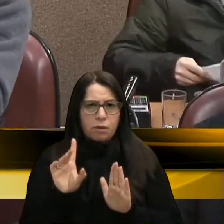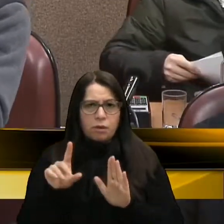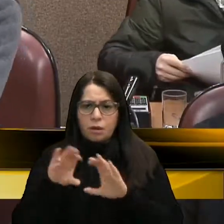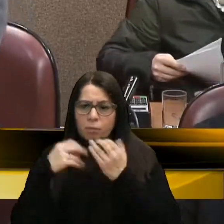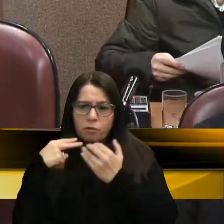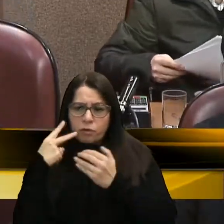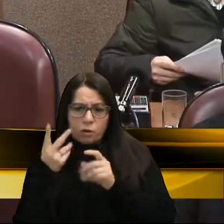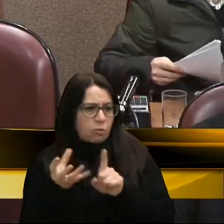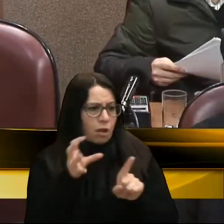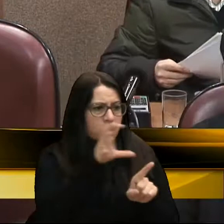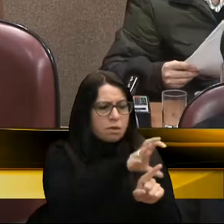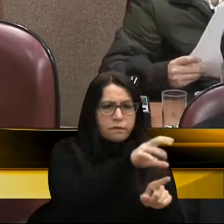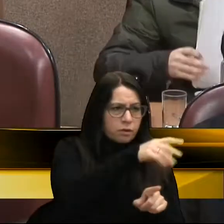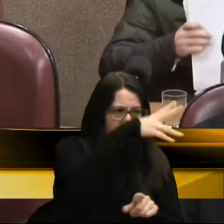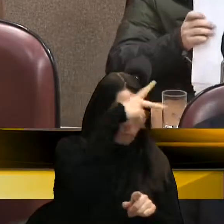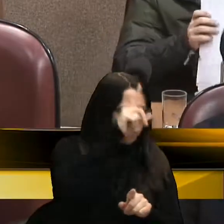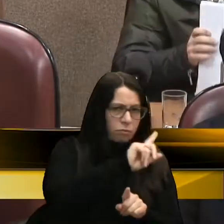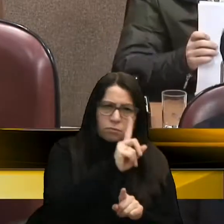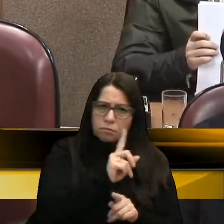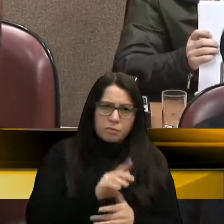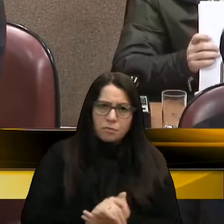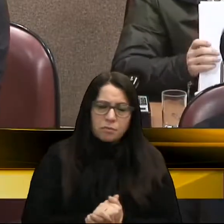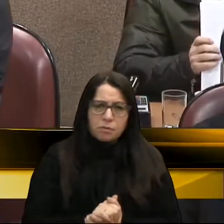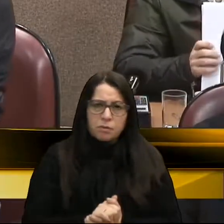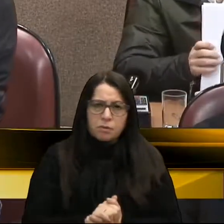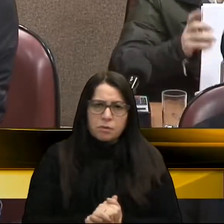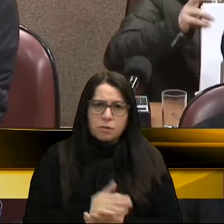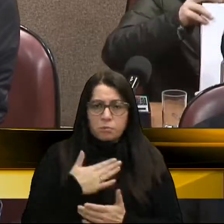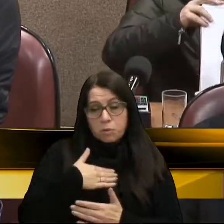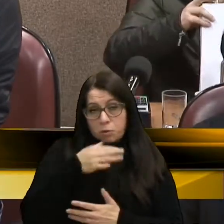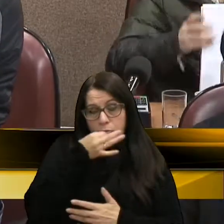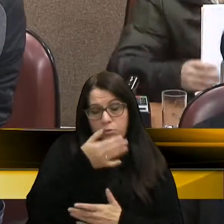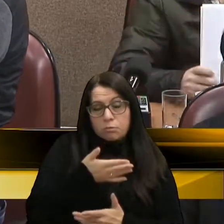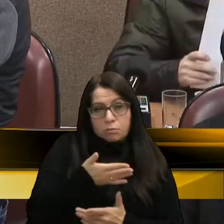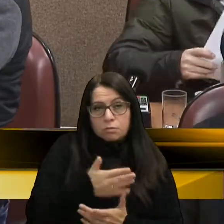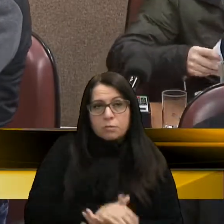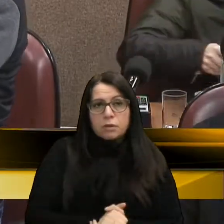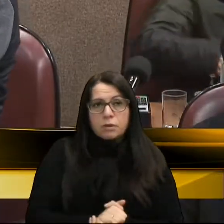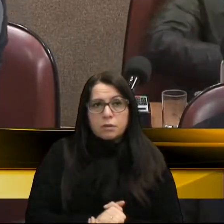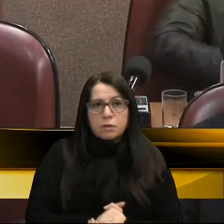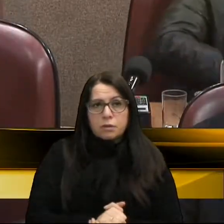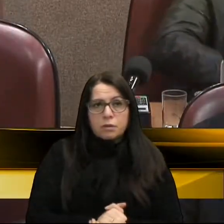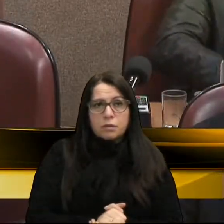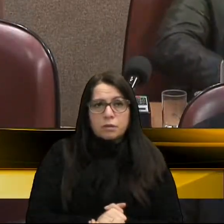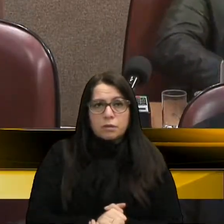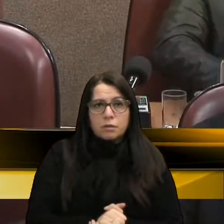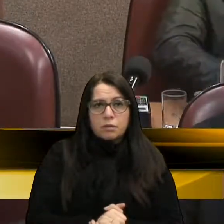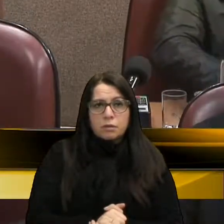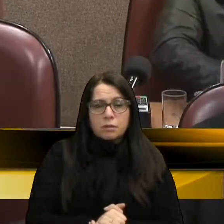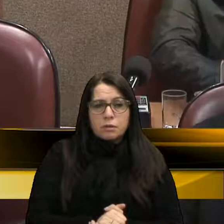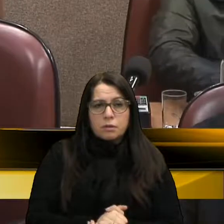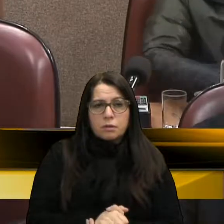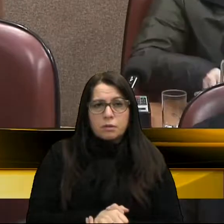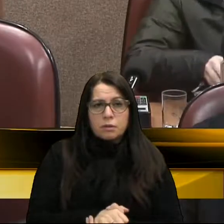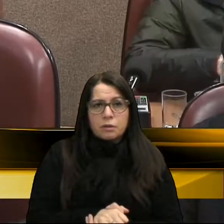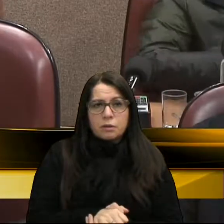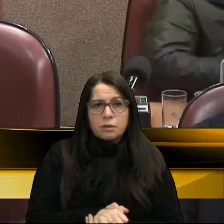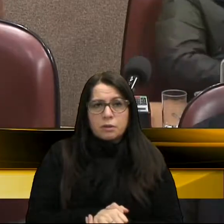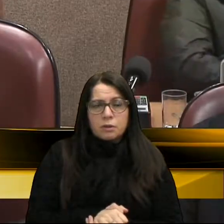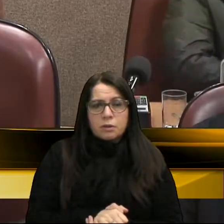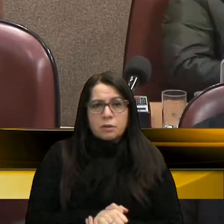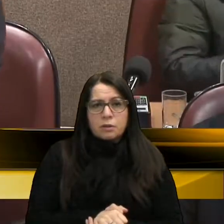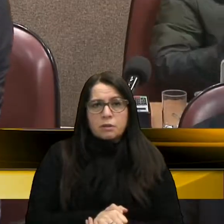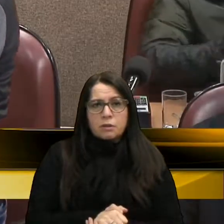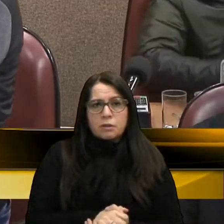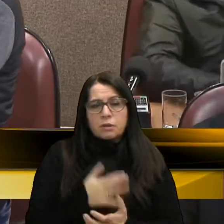não está interferindo no executivo, no meu entendimento. Né? Por isso que eu falo, no